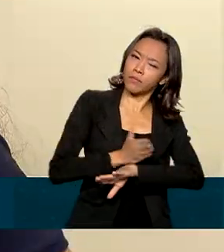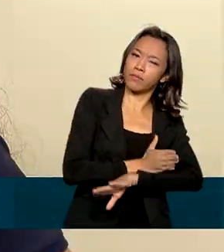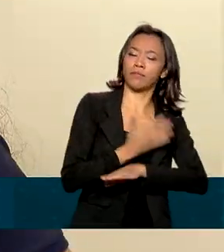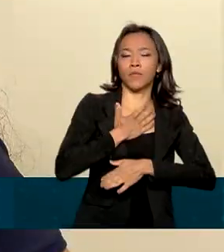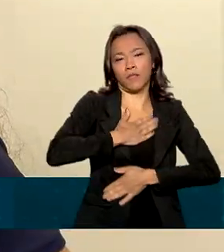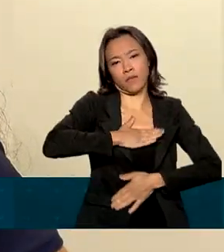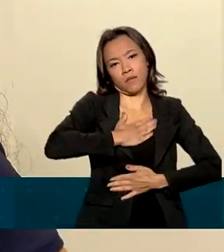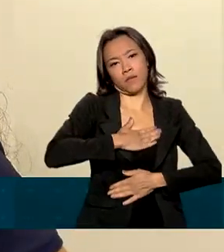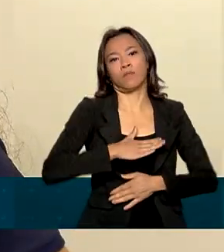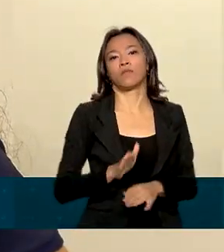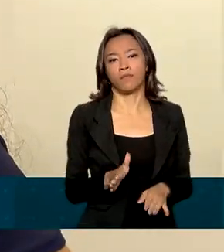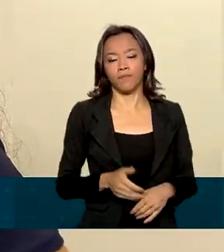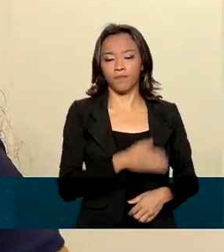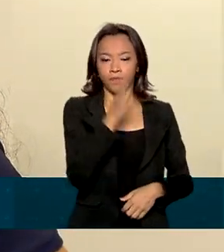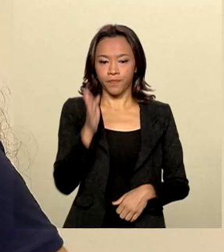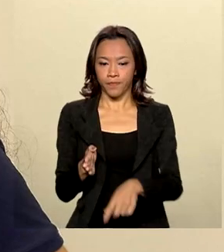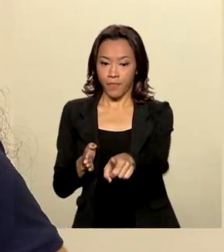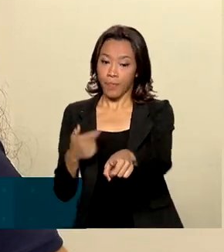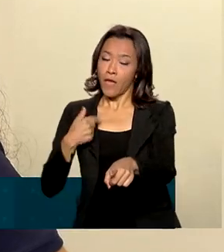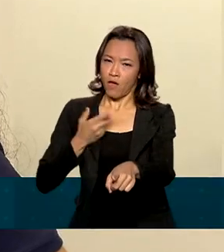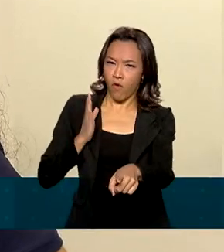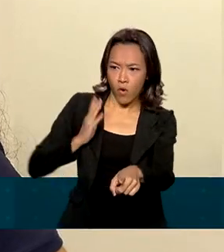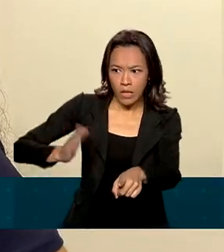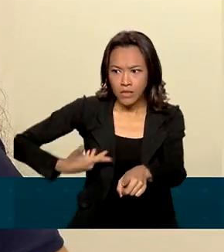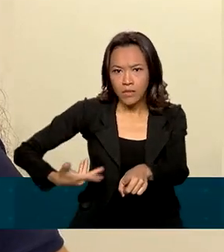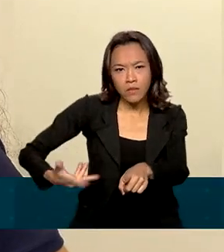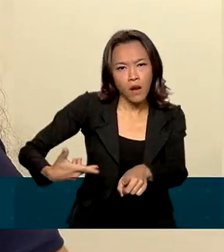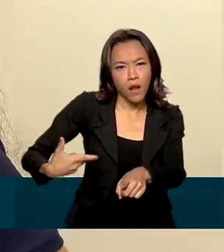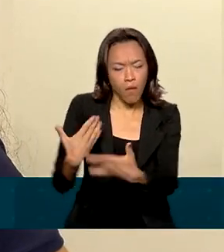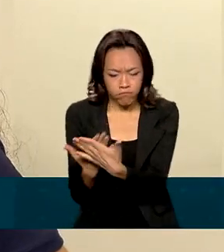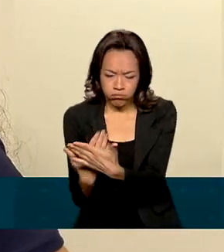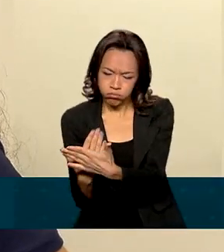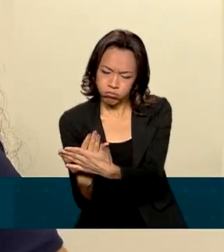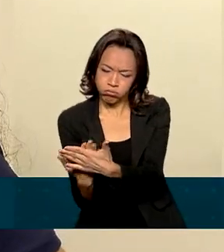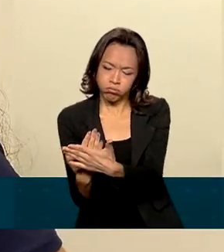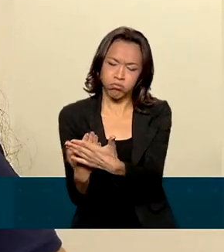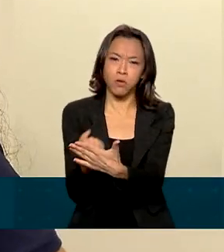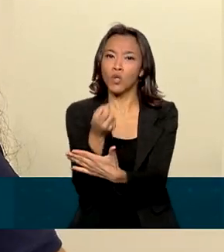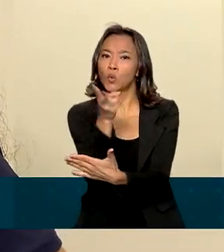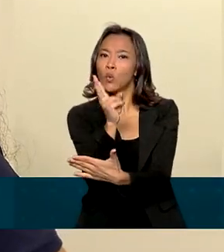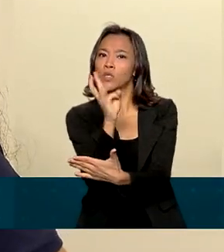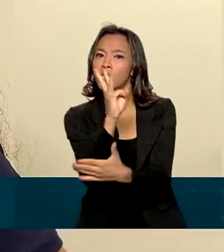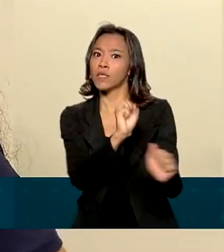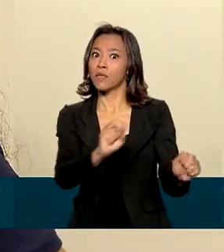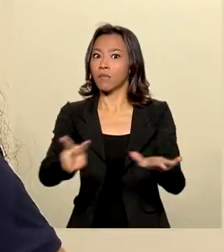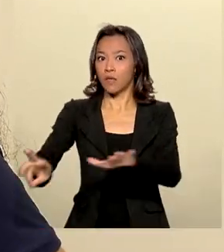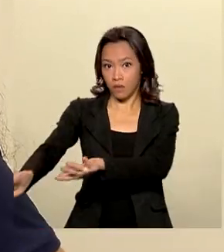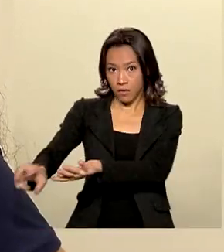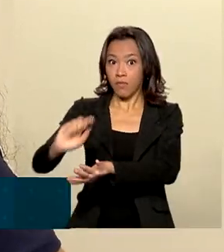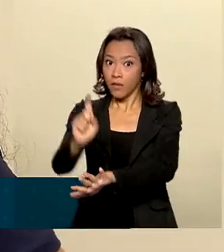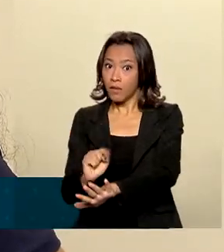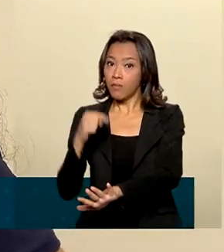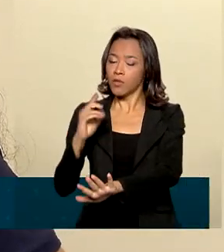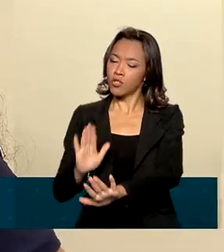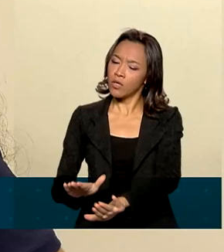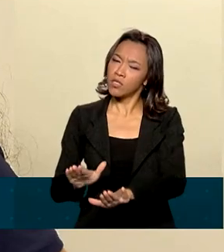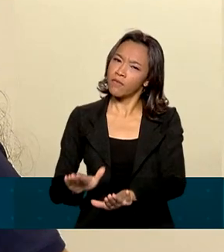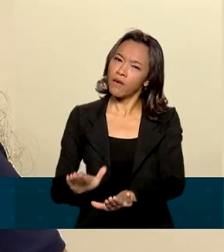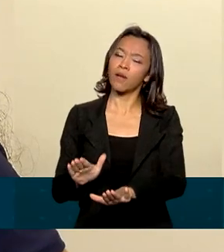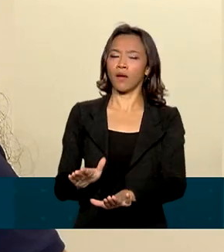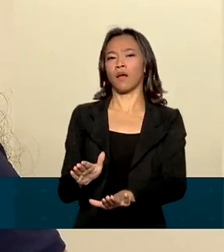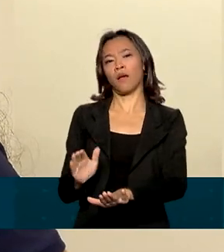descanso. Provavelmente vou manter um ritmo de estudo mais acelerado só nessas próximas 2, 3 semanas para começar a desacelerar